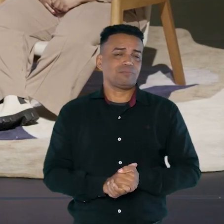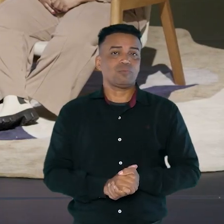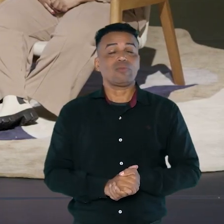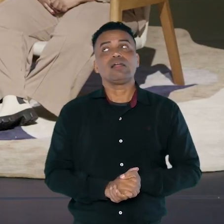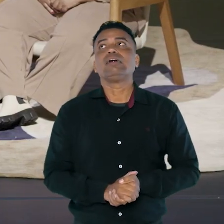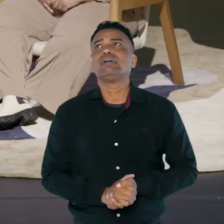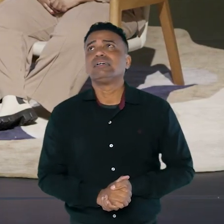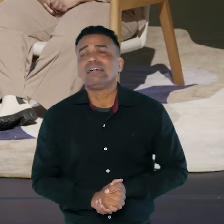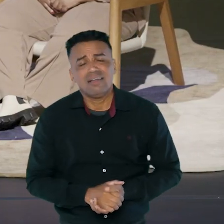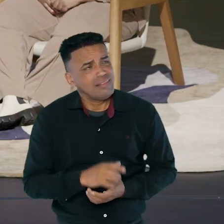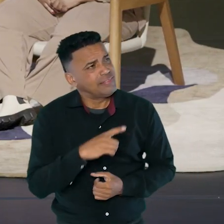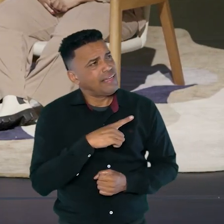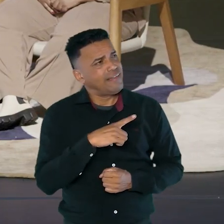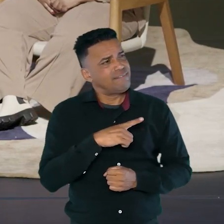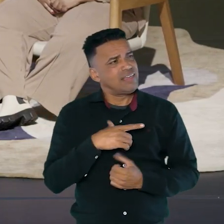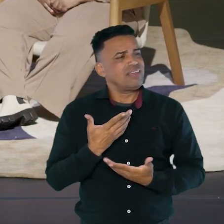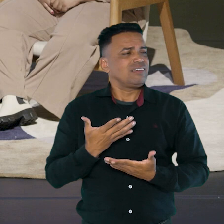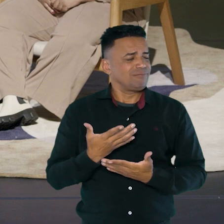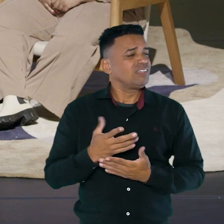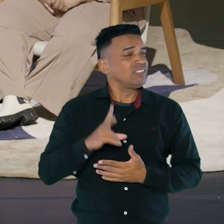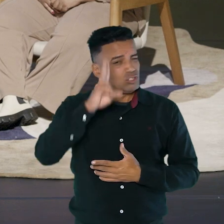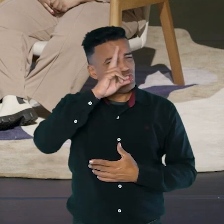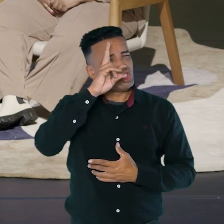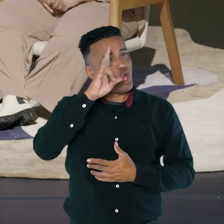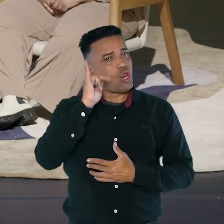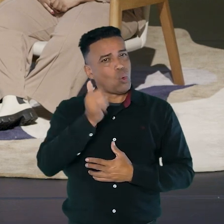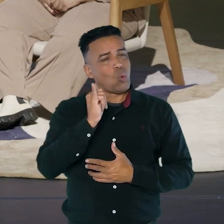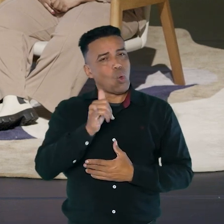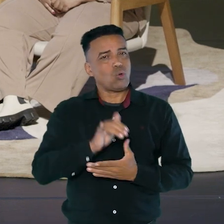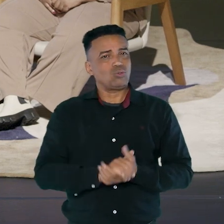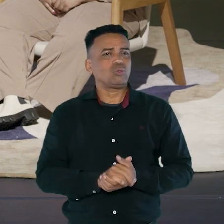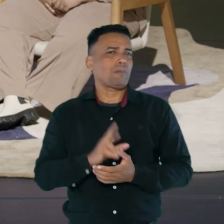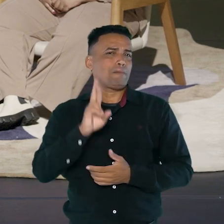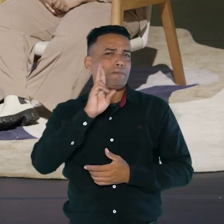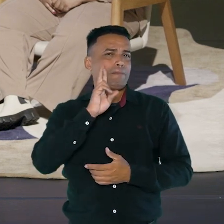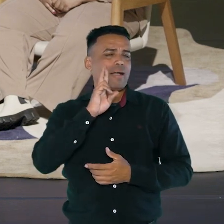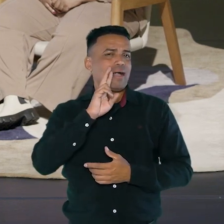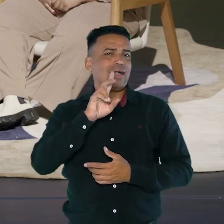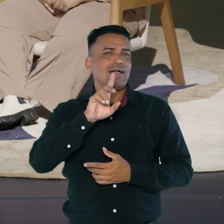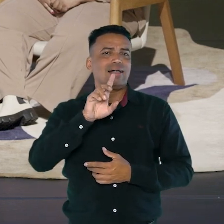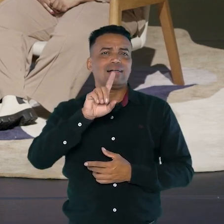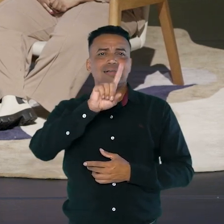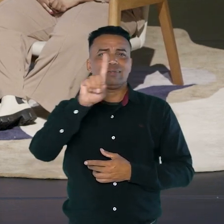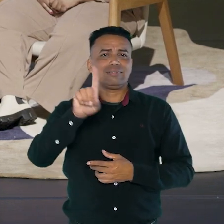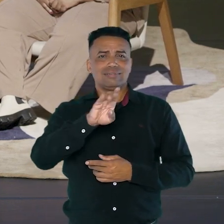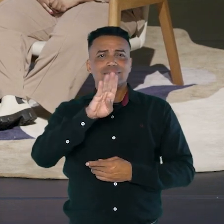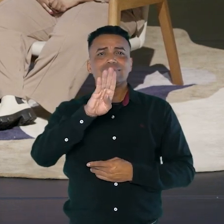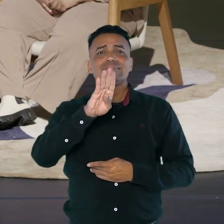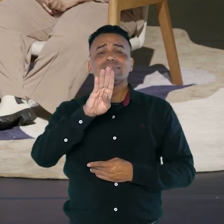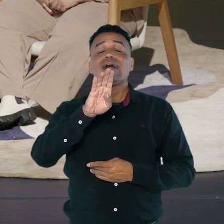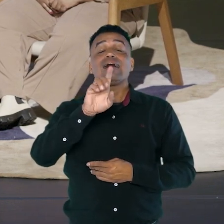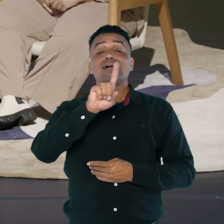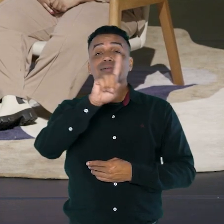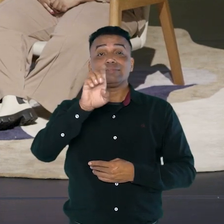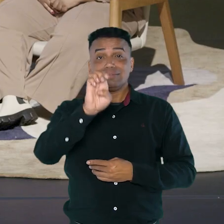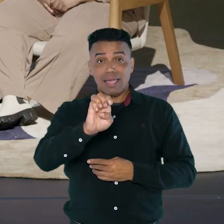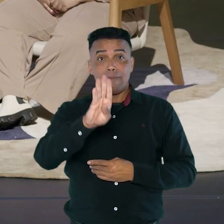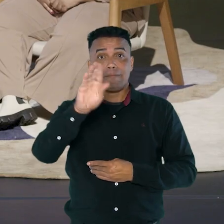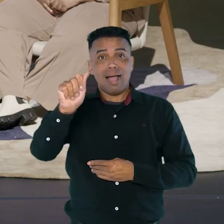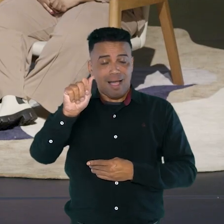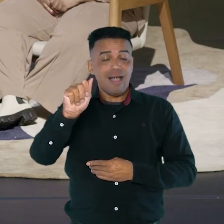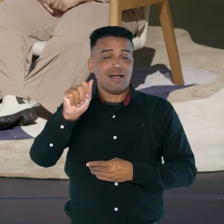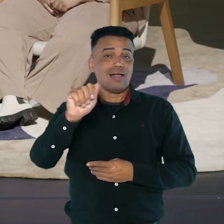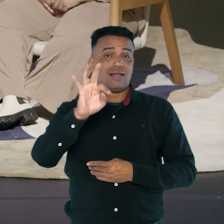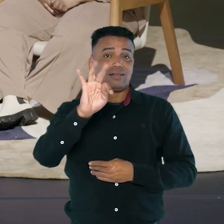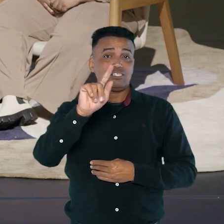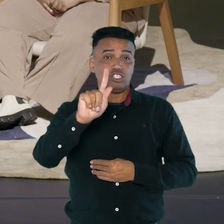Uma vez, eu conto essa história. O bar de Zé Batidão, onde acontece o sarau, era do meu pai.